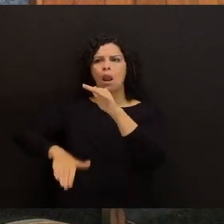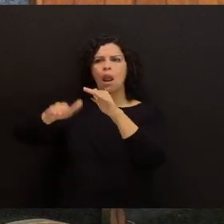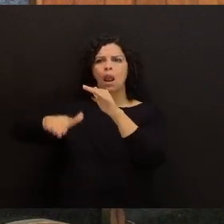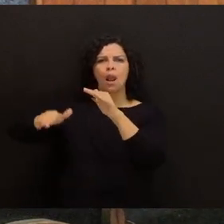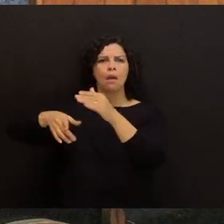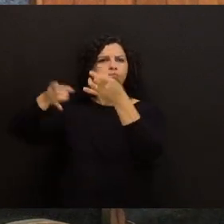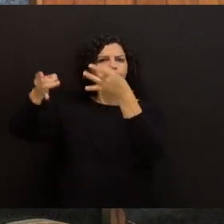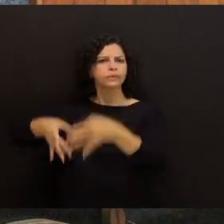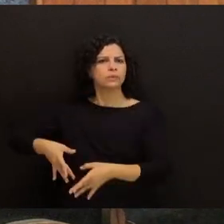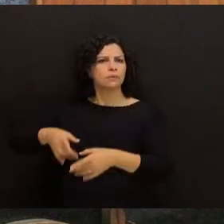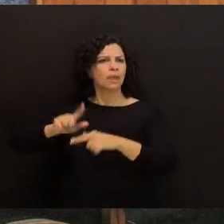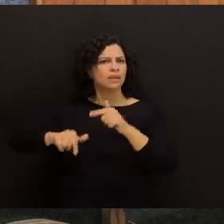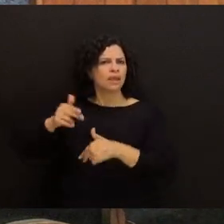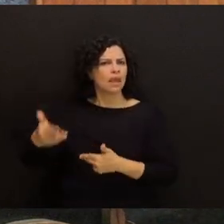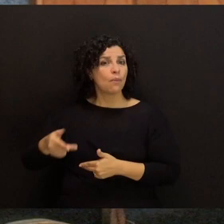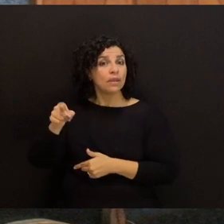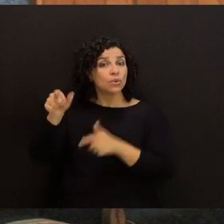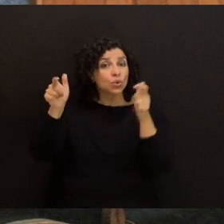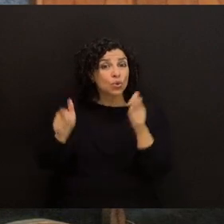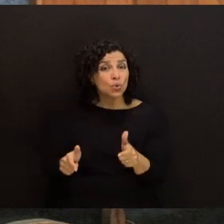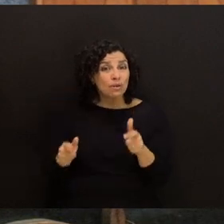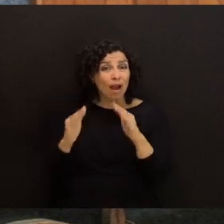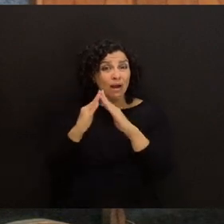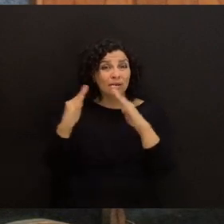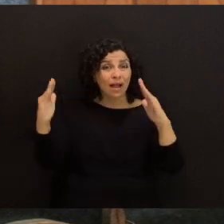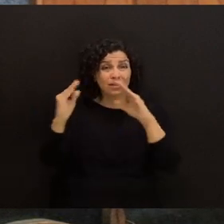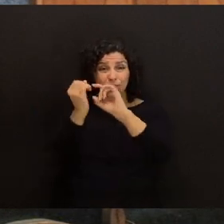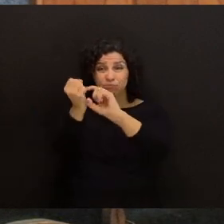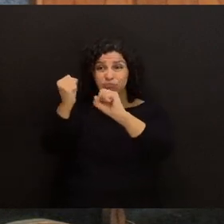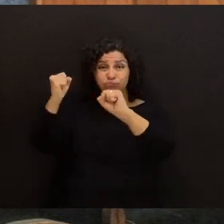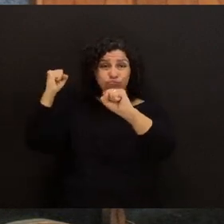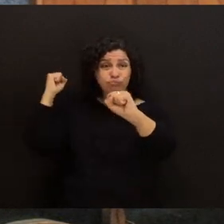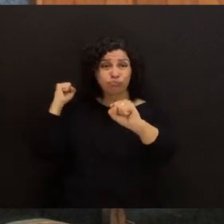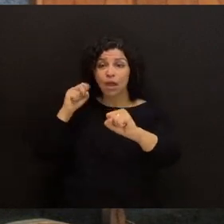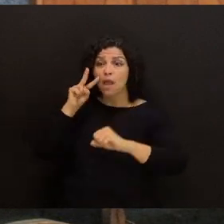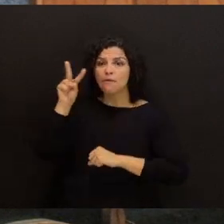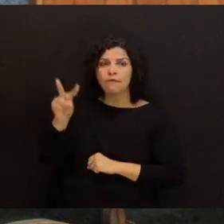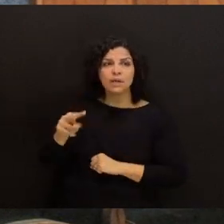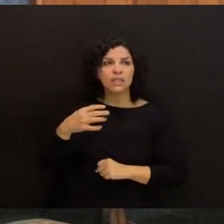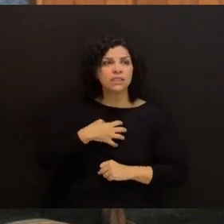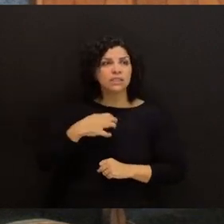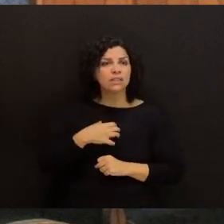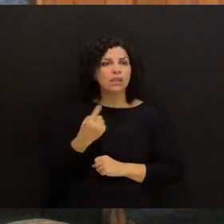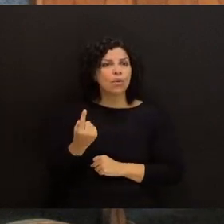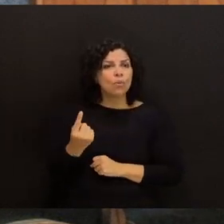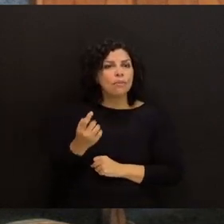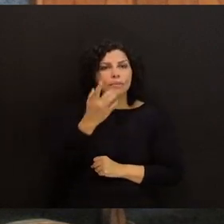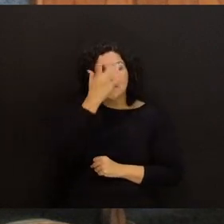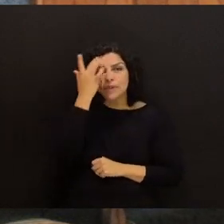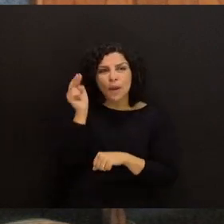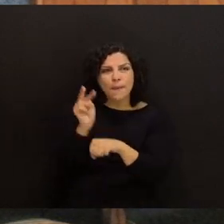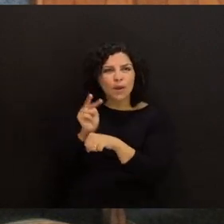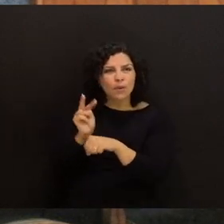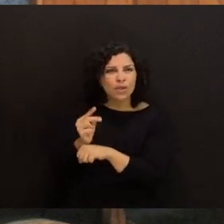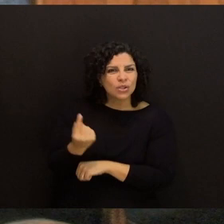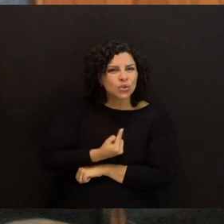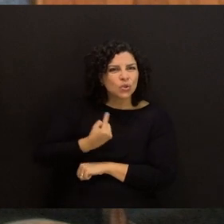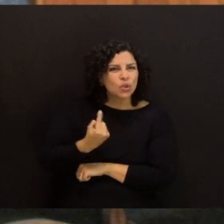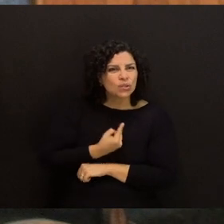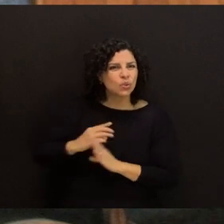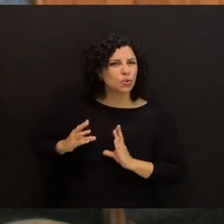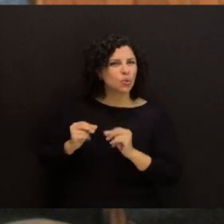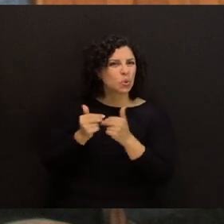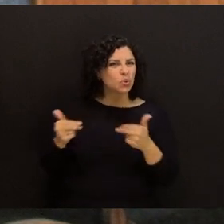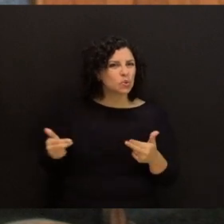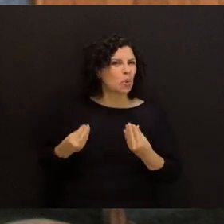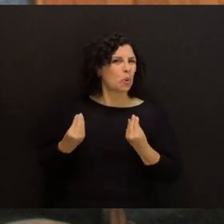Não é justo um depósito daquele tamanho no momento que a gente foi ter uma única pessoa para dar conta de tudo aquilo